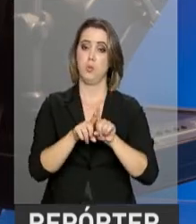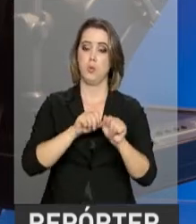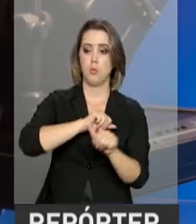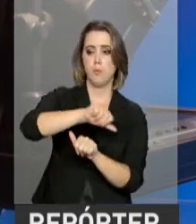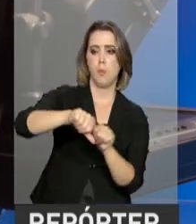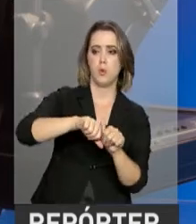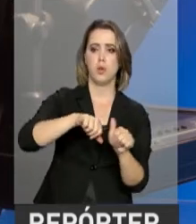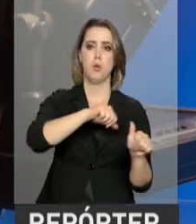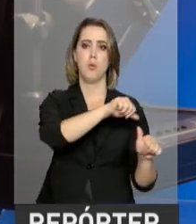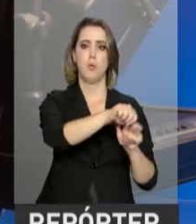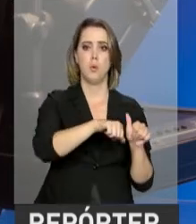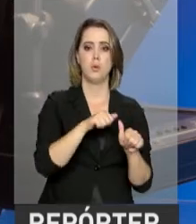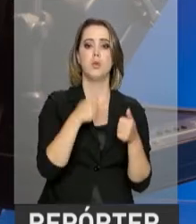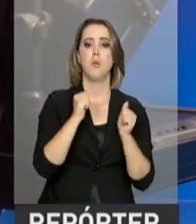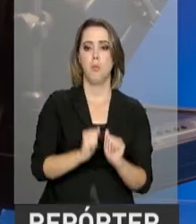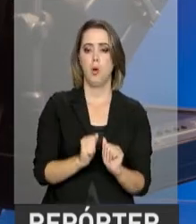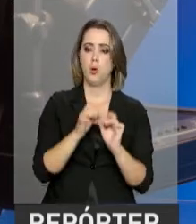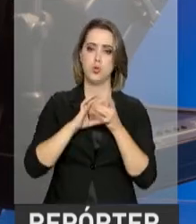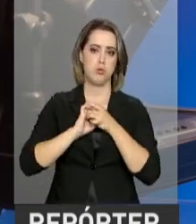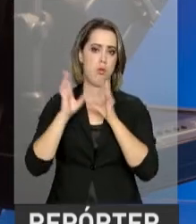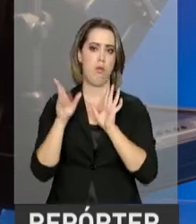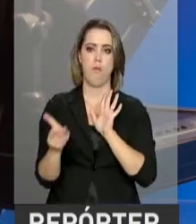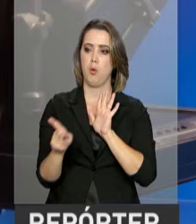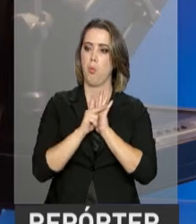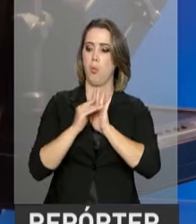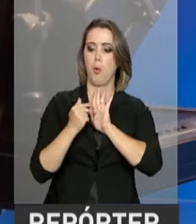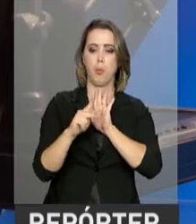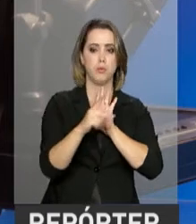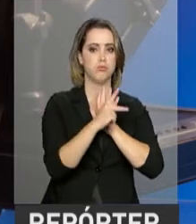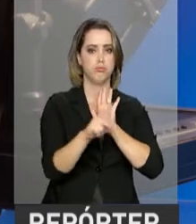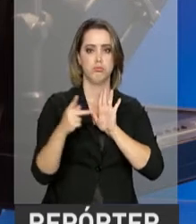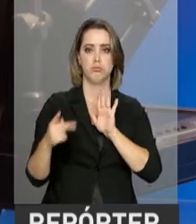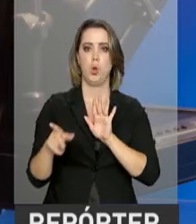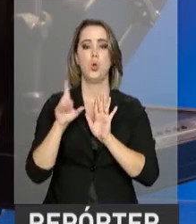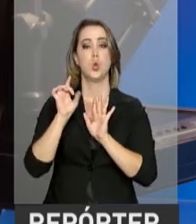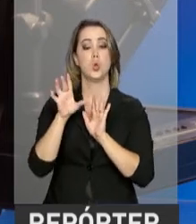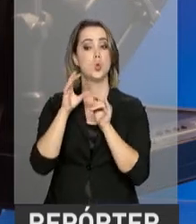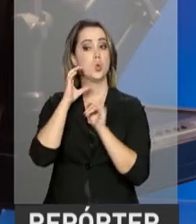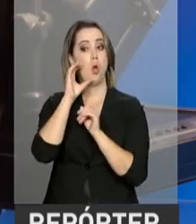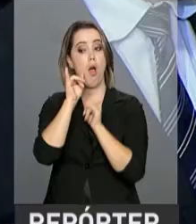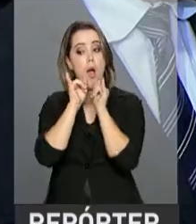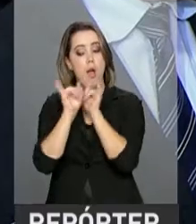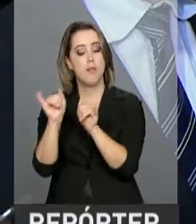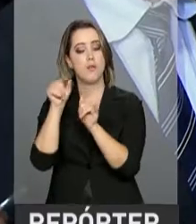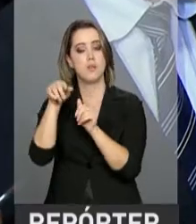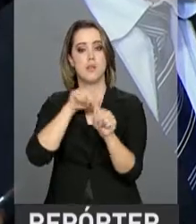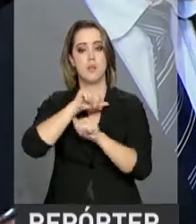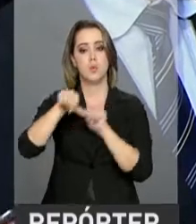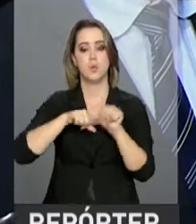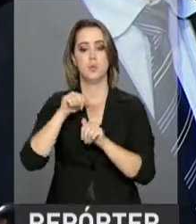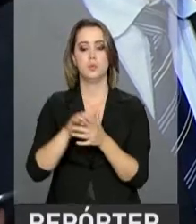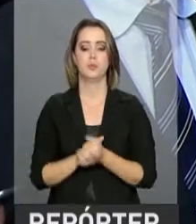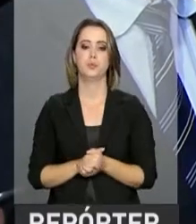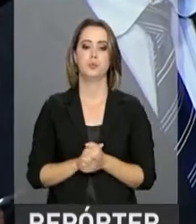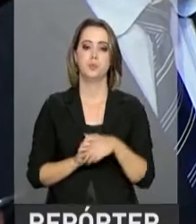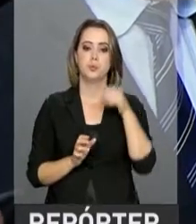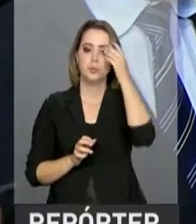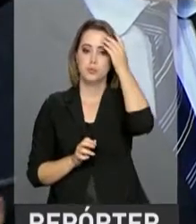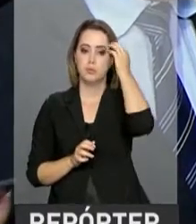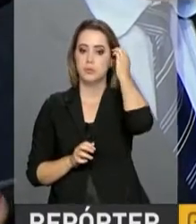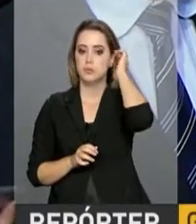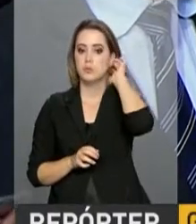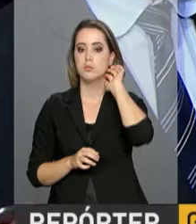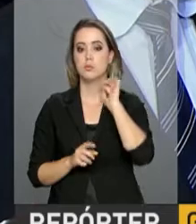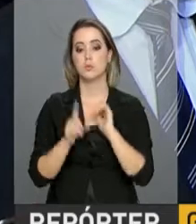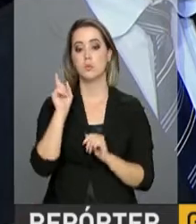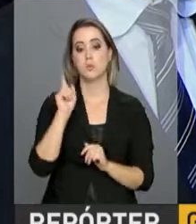sem necessidade de aprovação do executivo, bastando apenas a comunicação da mudança. São aproximadamente